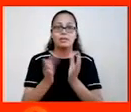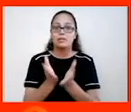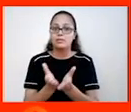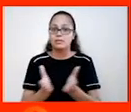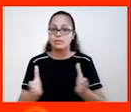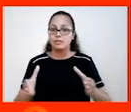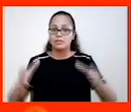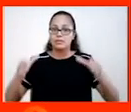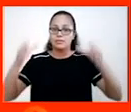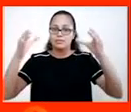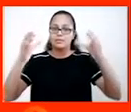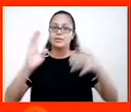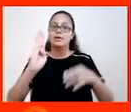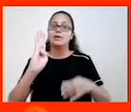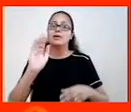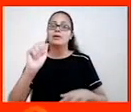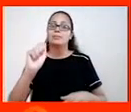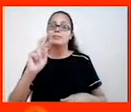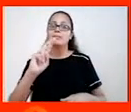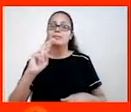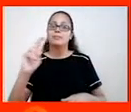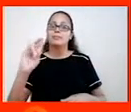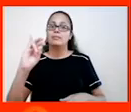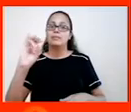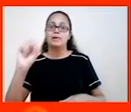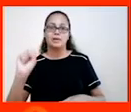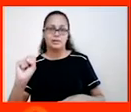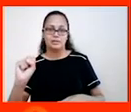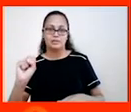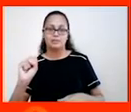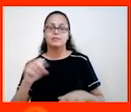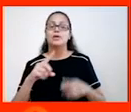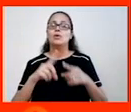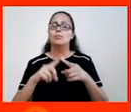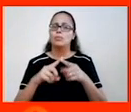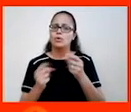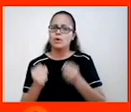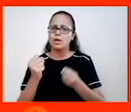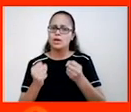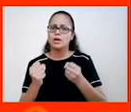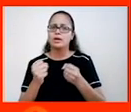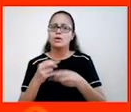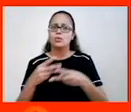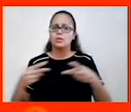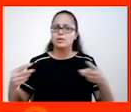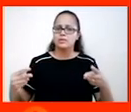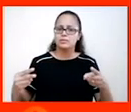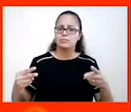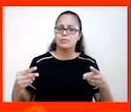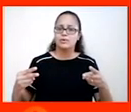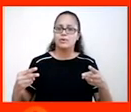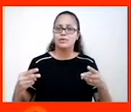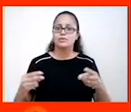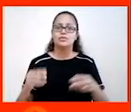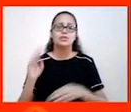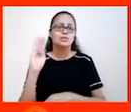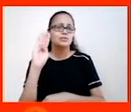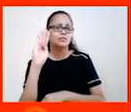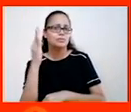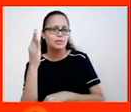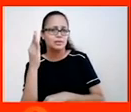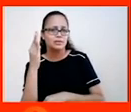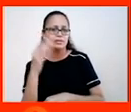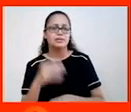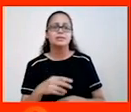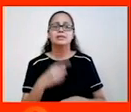mas ainda utilizada nos dias de hoje, porque o seu transporte ele era feito em barricas de madeira, de